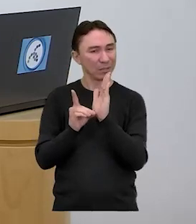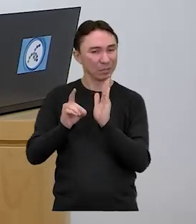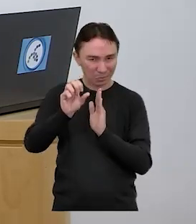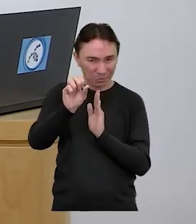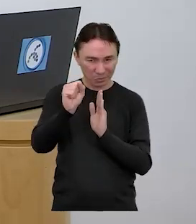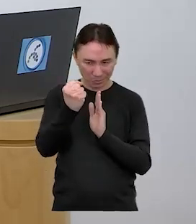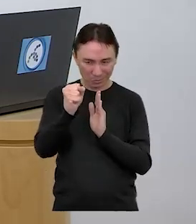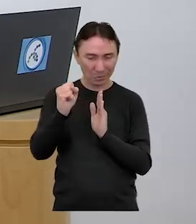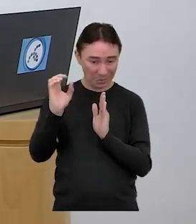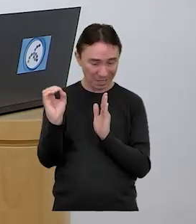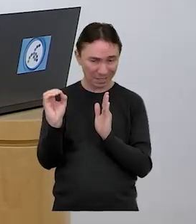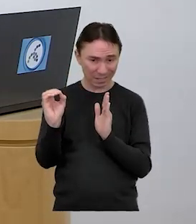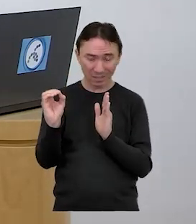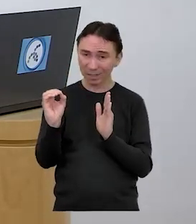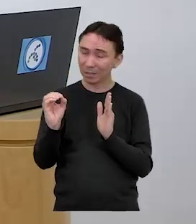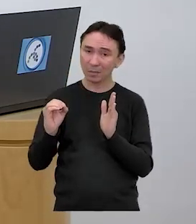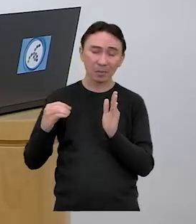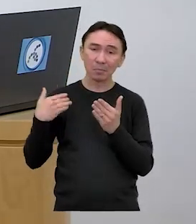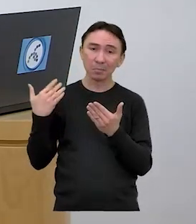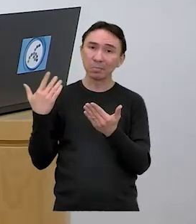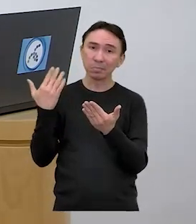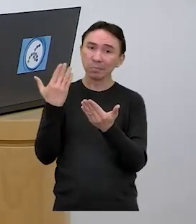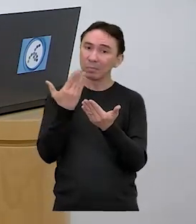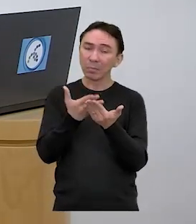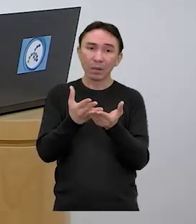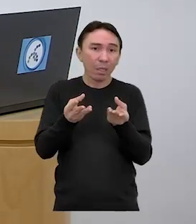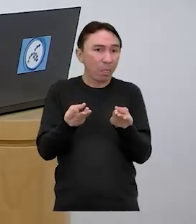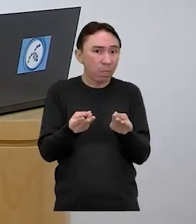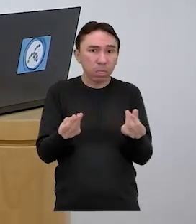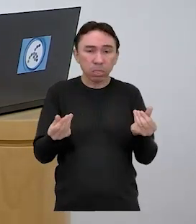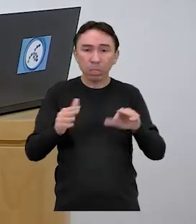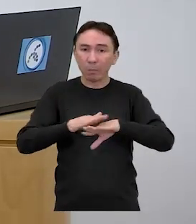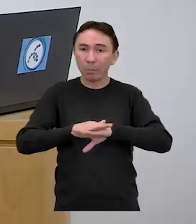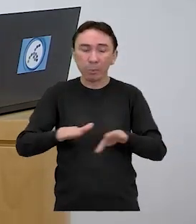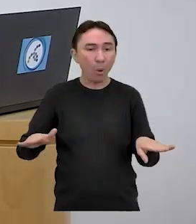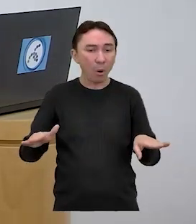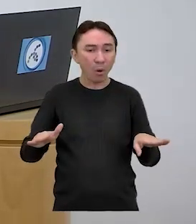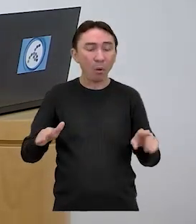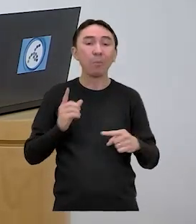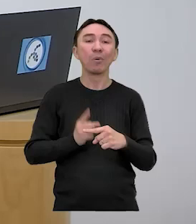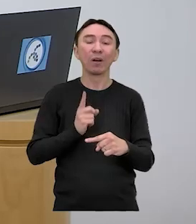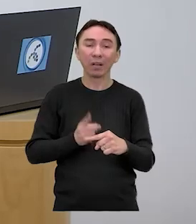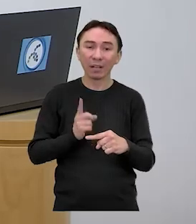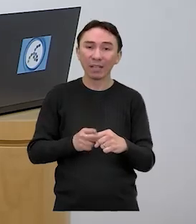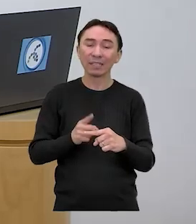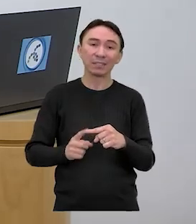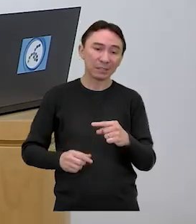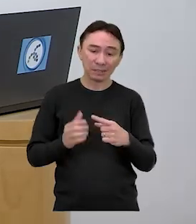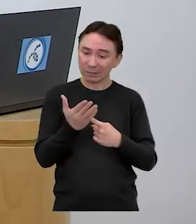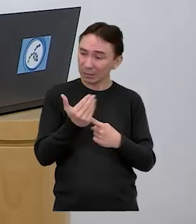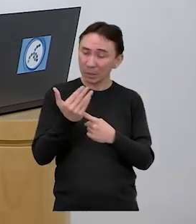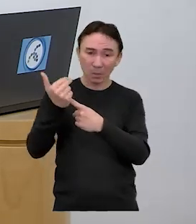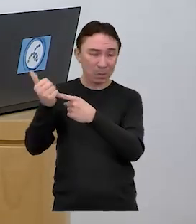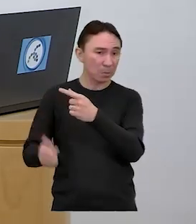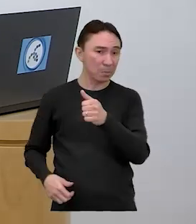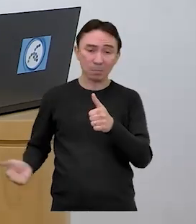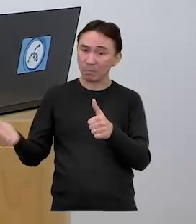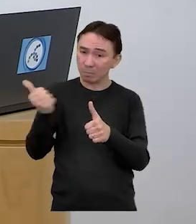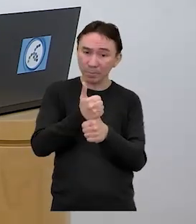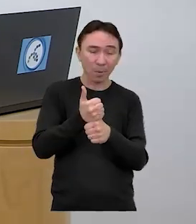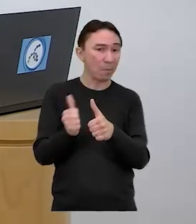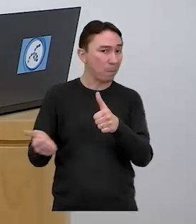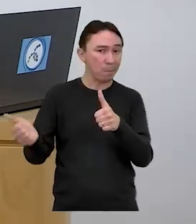acabam desaparecendo por causa de outras formações através da tecnologia, da forma de se trabalhar aquele